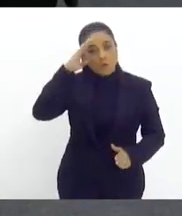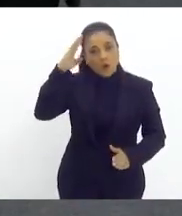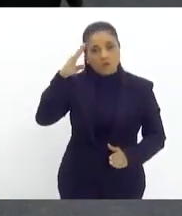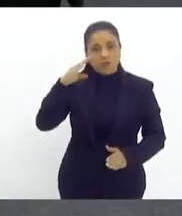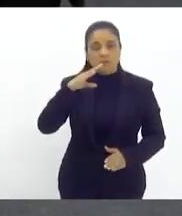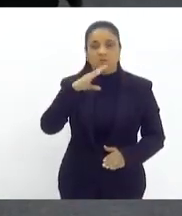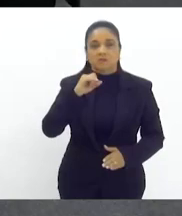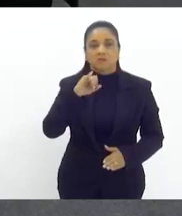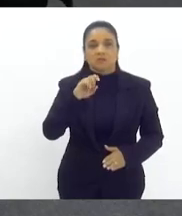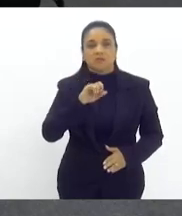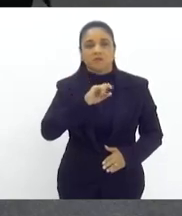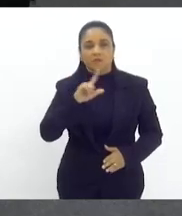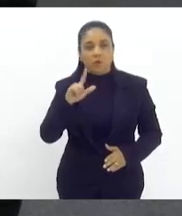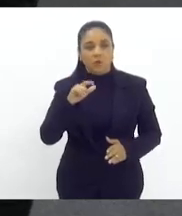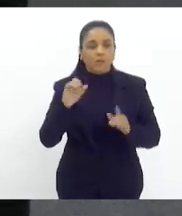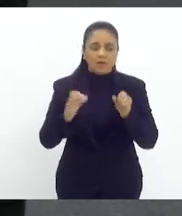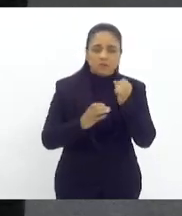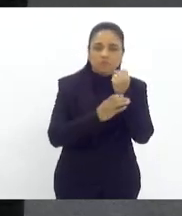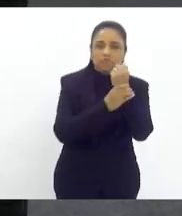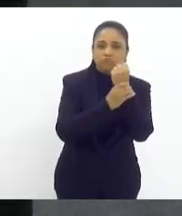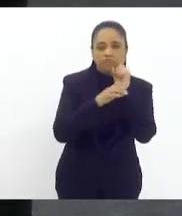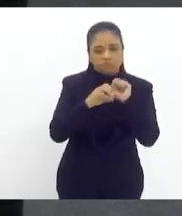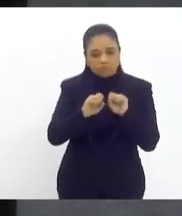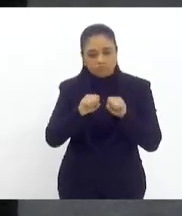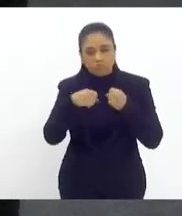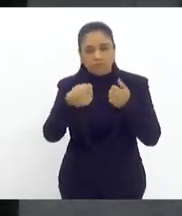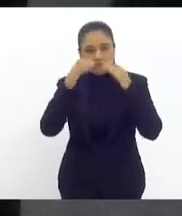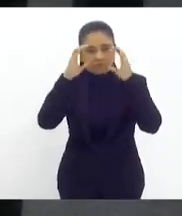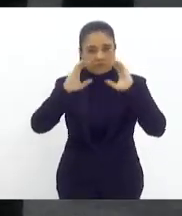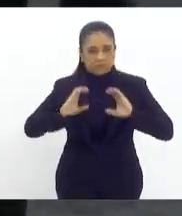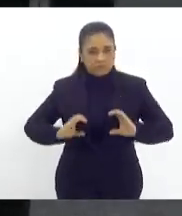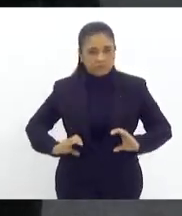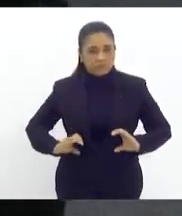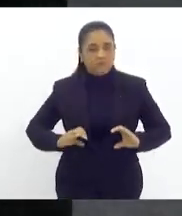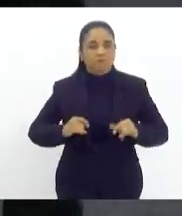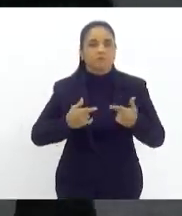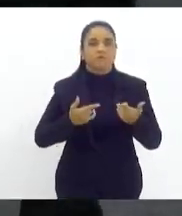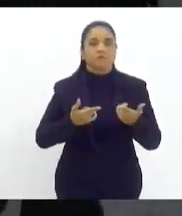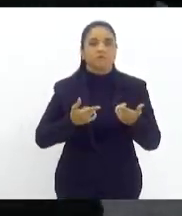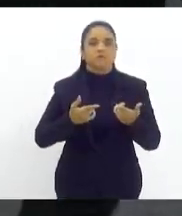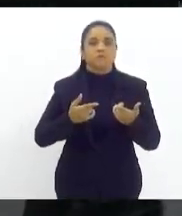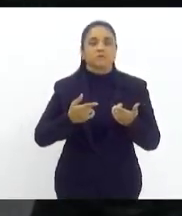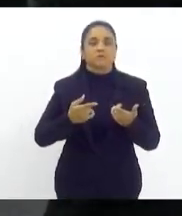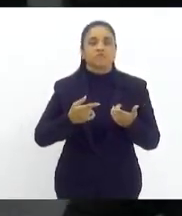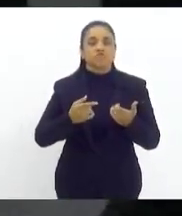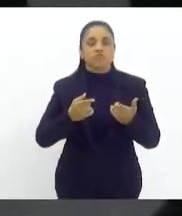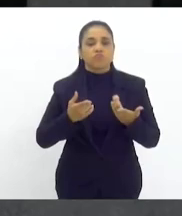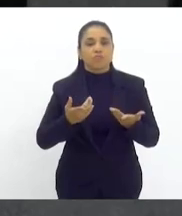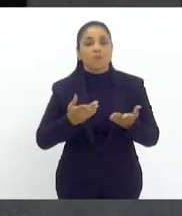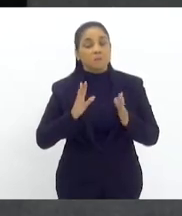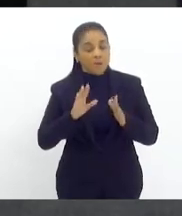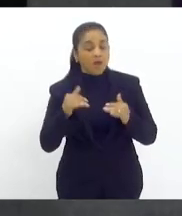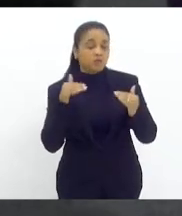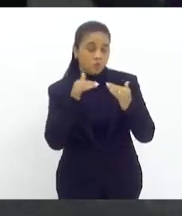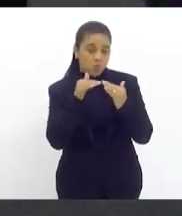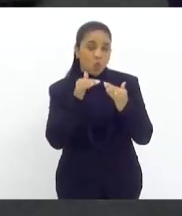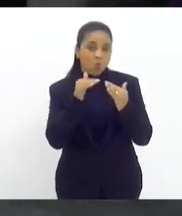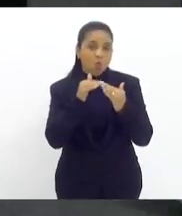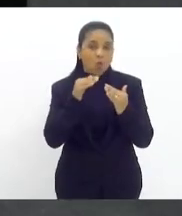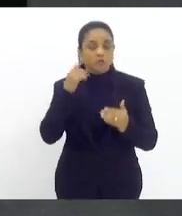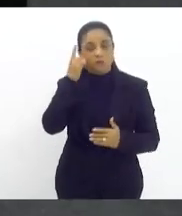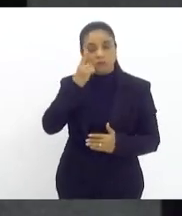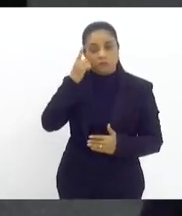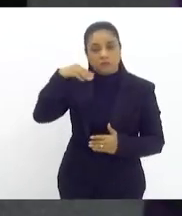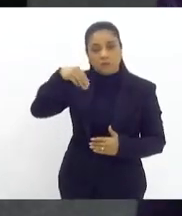municipalidade pela segurança, pela defesa da cidadania e do patrimônio. Mas eu concordo com a deputada Marta Rocha. Tenho